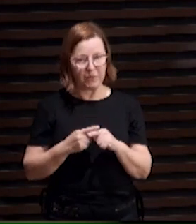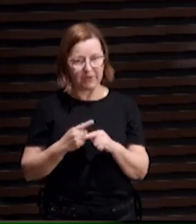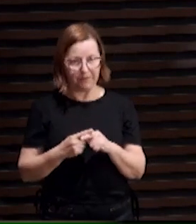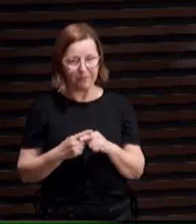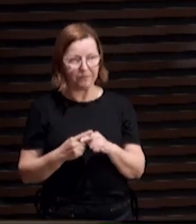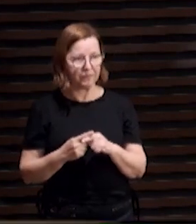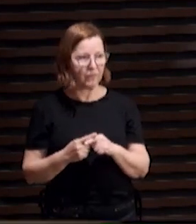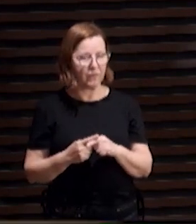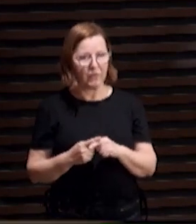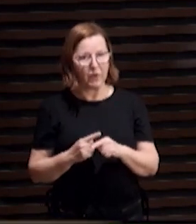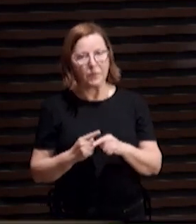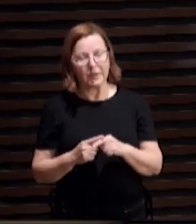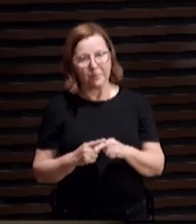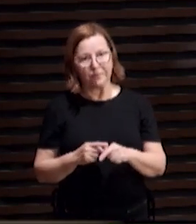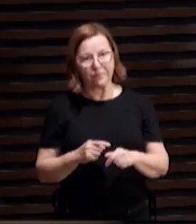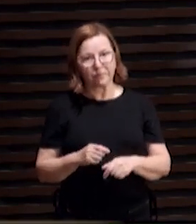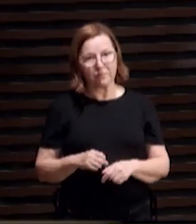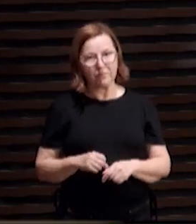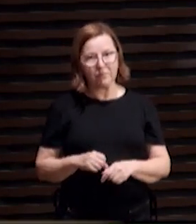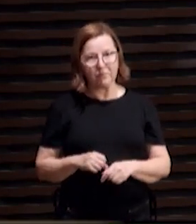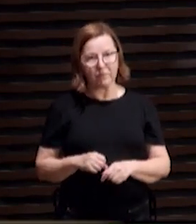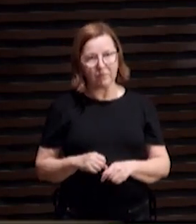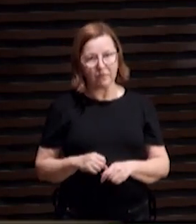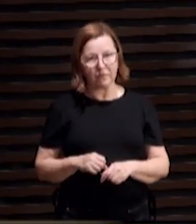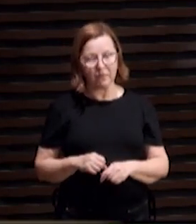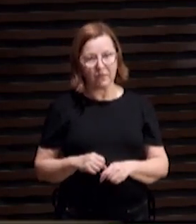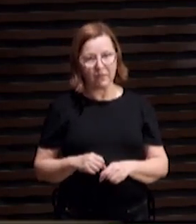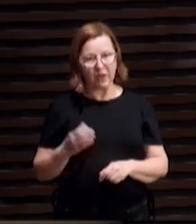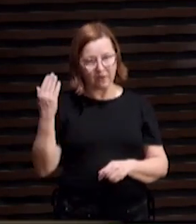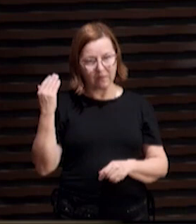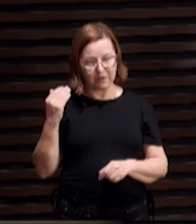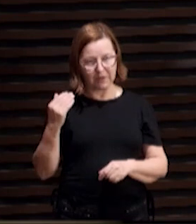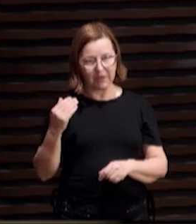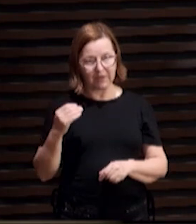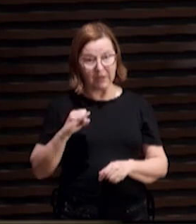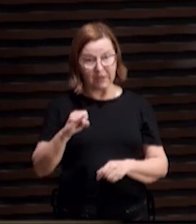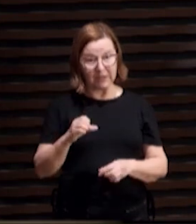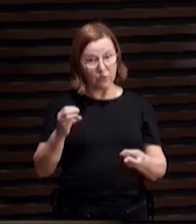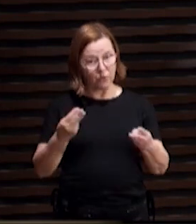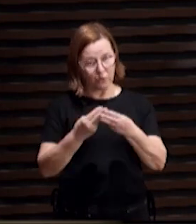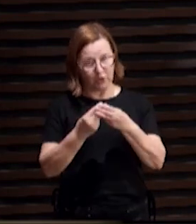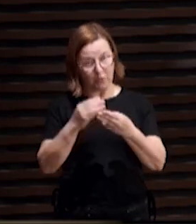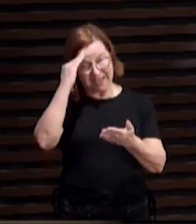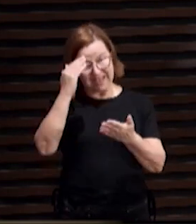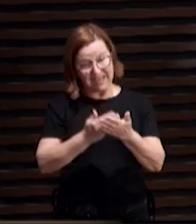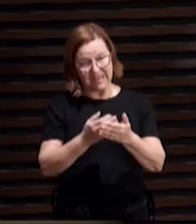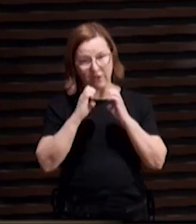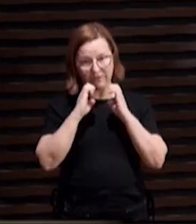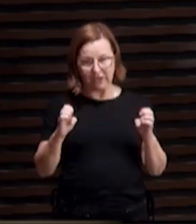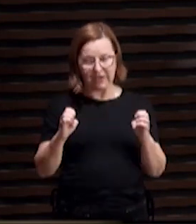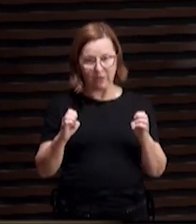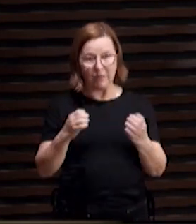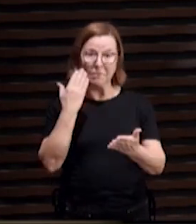Porque quando você era convertido do judaísmo para o cristianismo, você